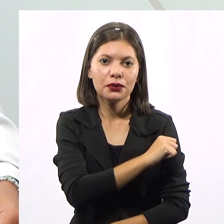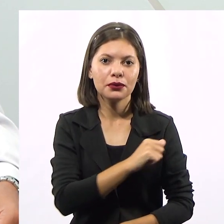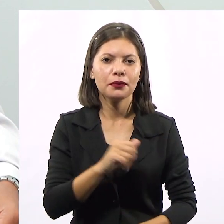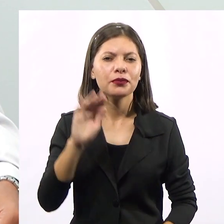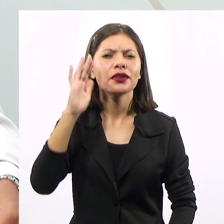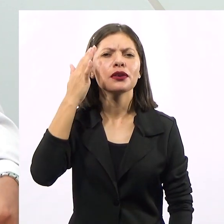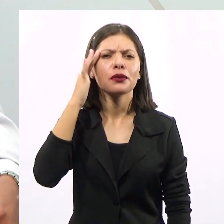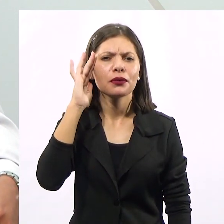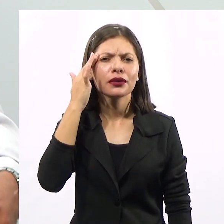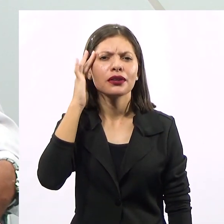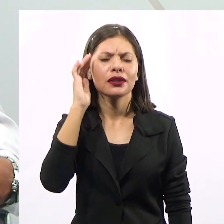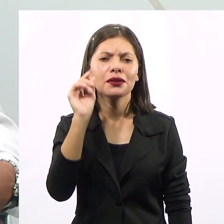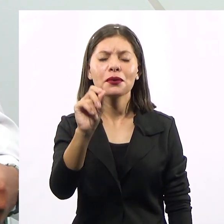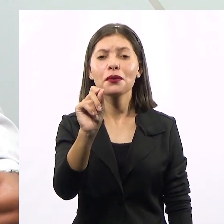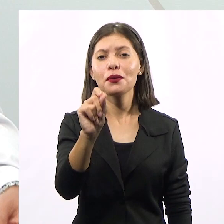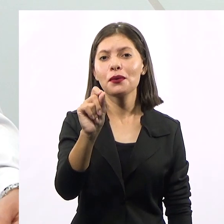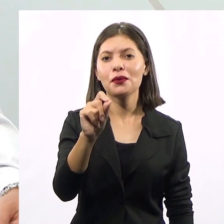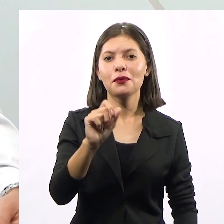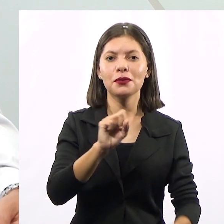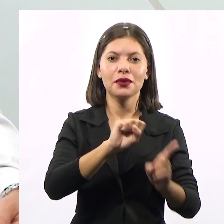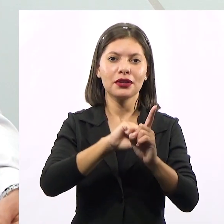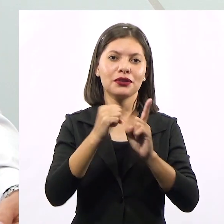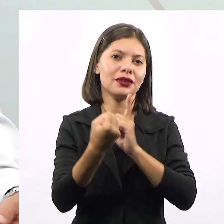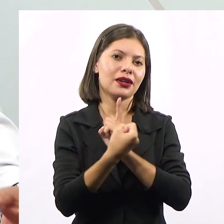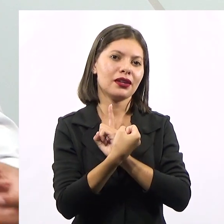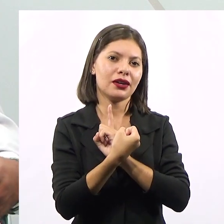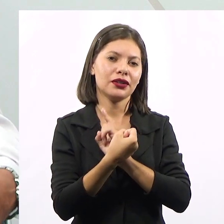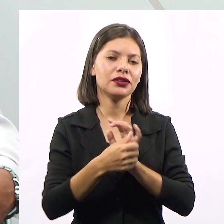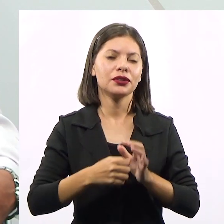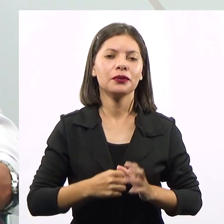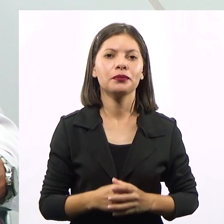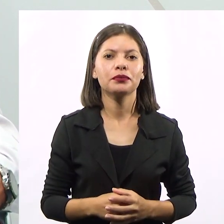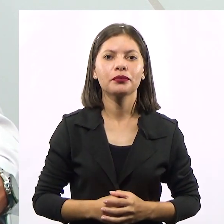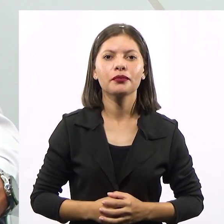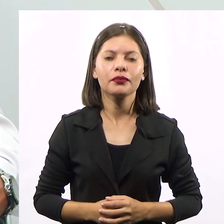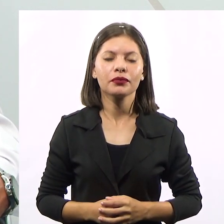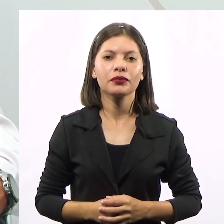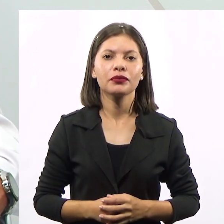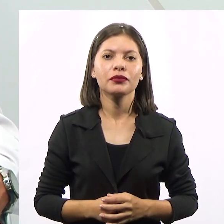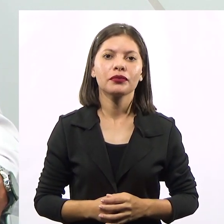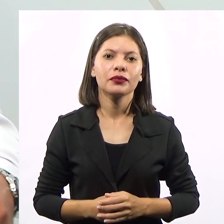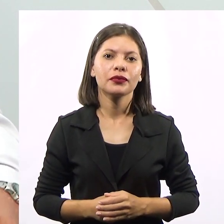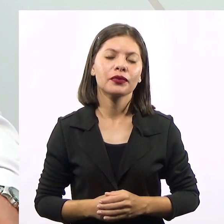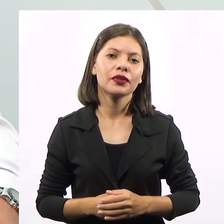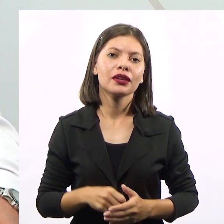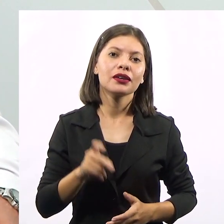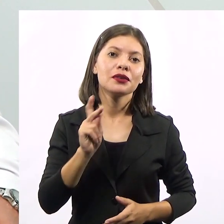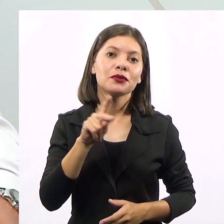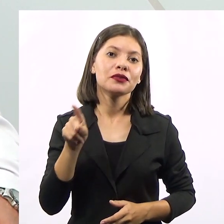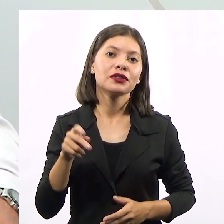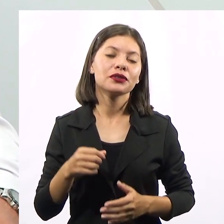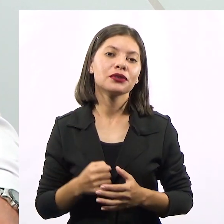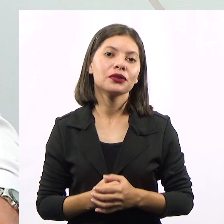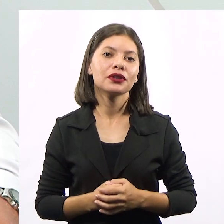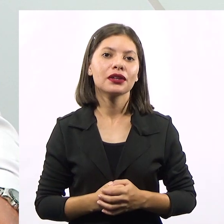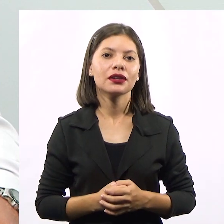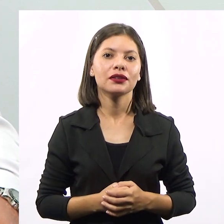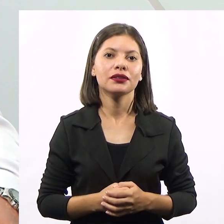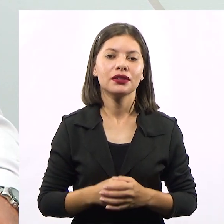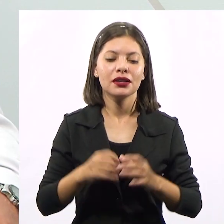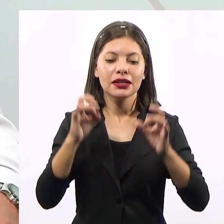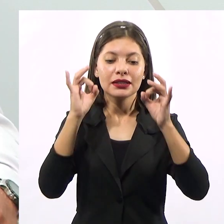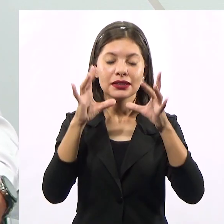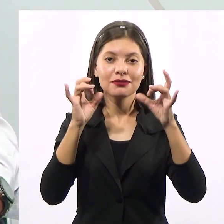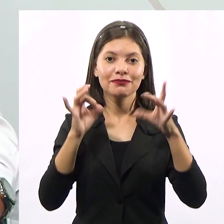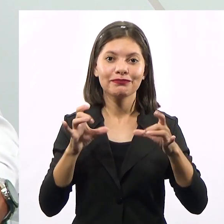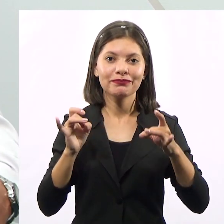estudante, como é que você interpreta essa sociedade? E aí eu volto para a abordagem que a professora Andréia vai fazer com vocês,